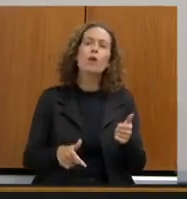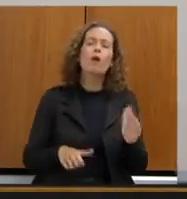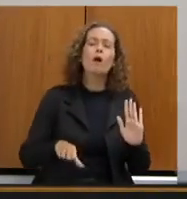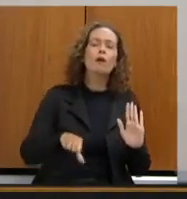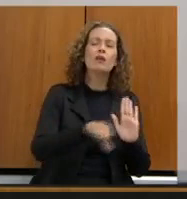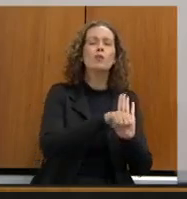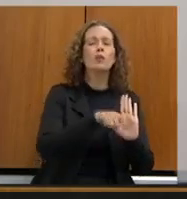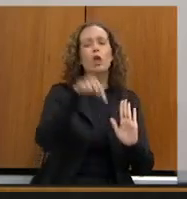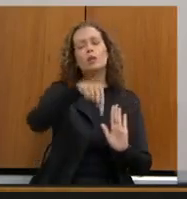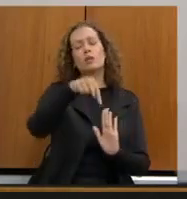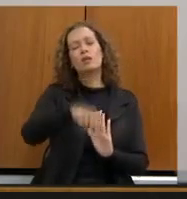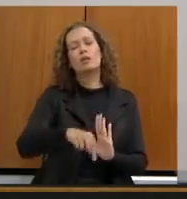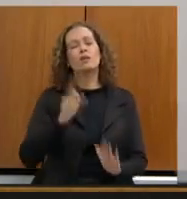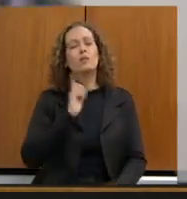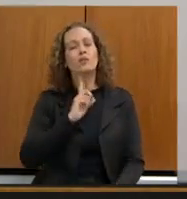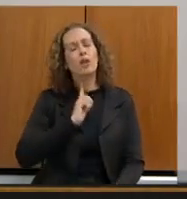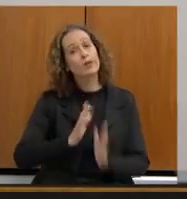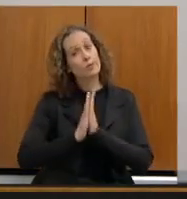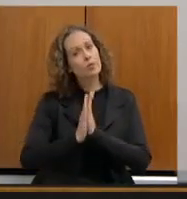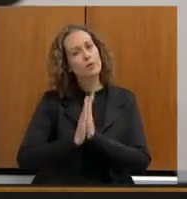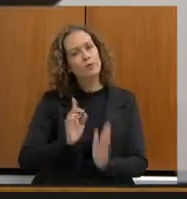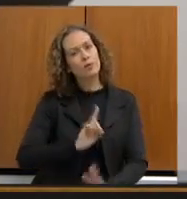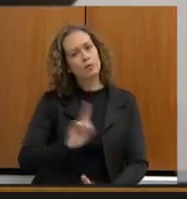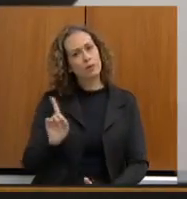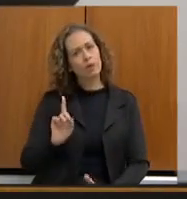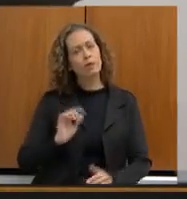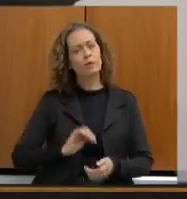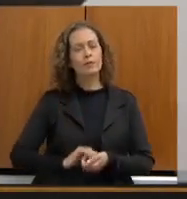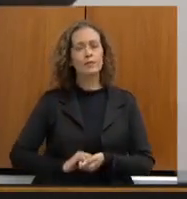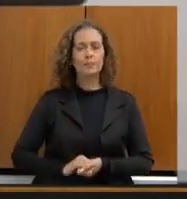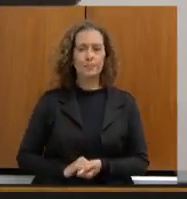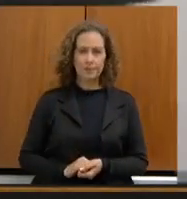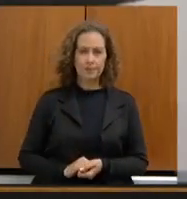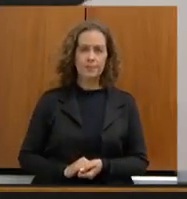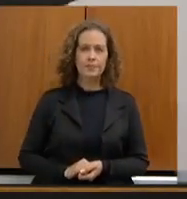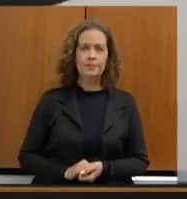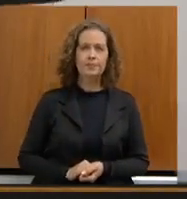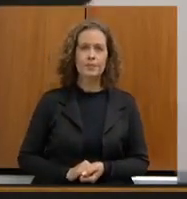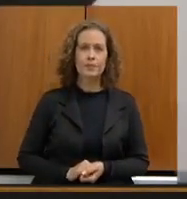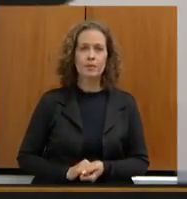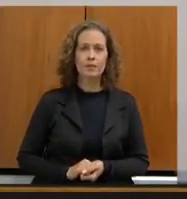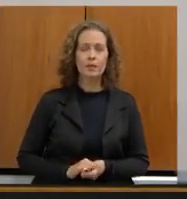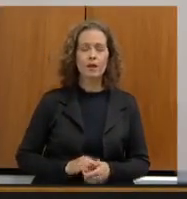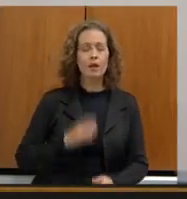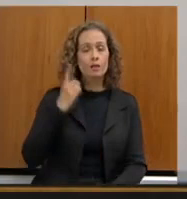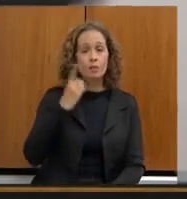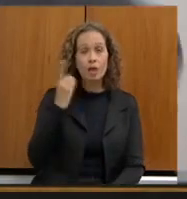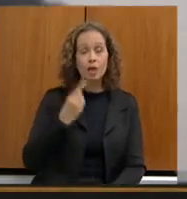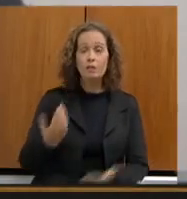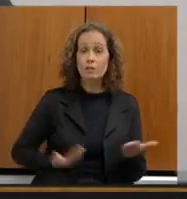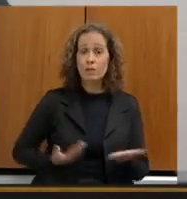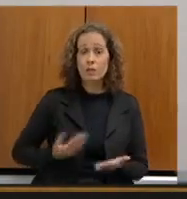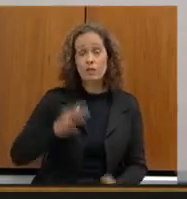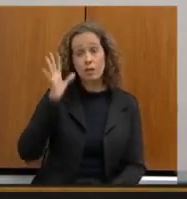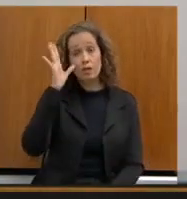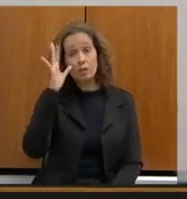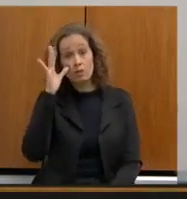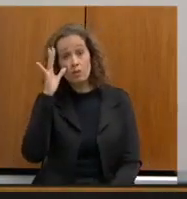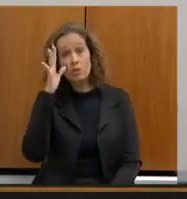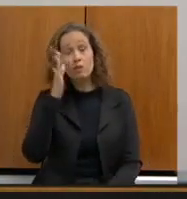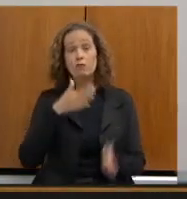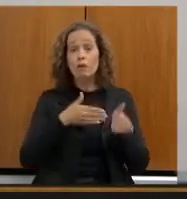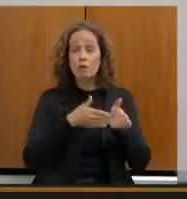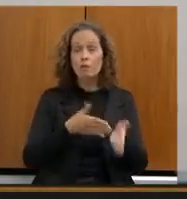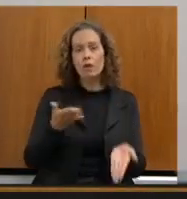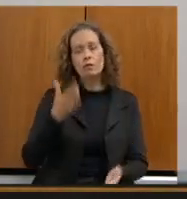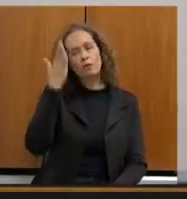Minas Gerais eu sou nos precisaria um grande favor Alasca tá não é deputada não é servidora tá ali nos assistindo e acompanhando e